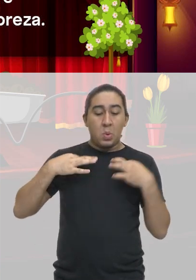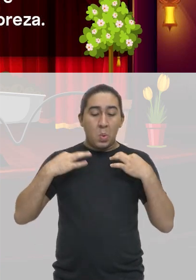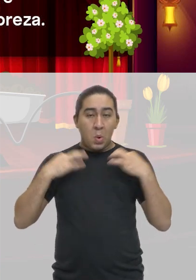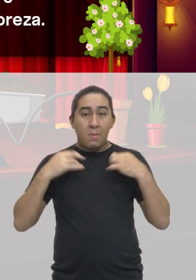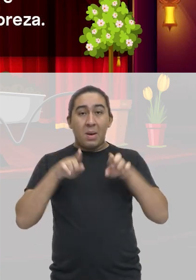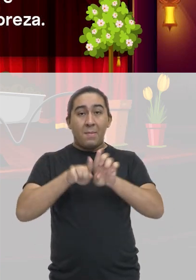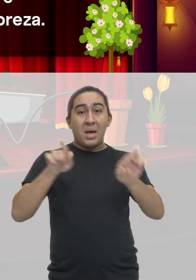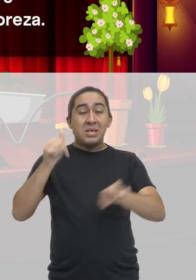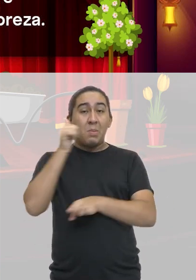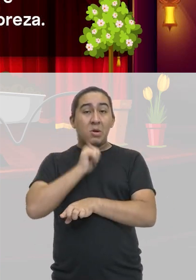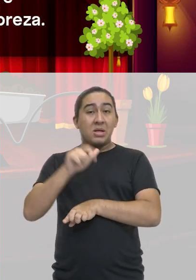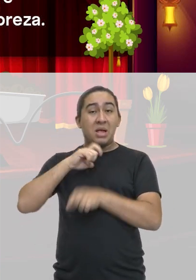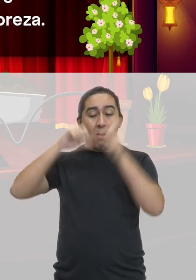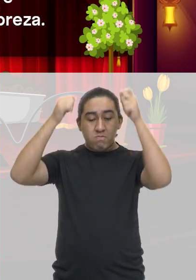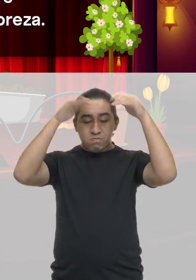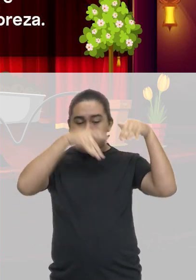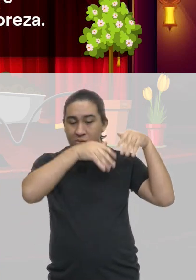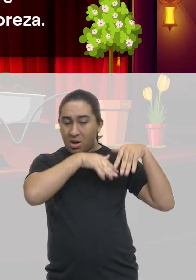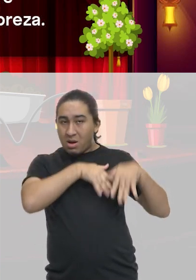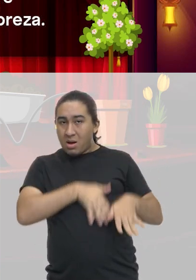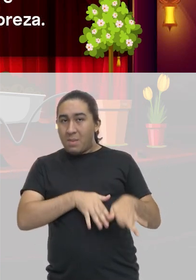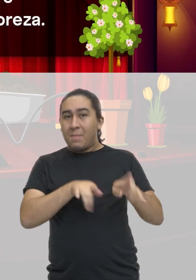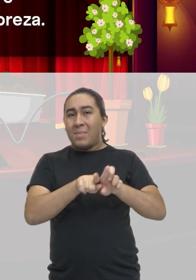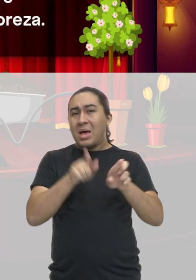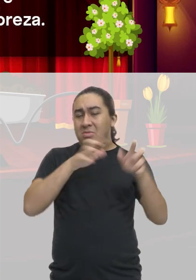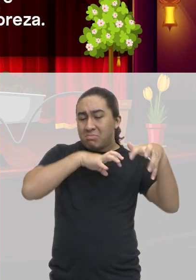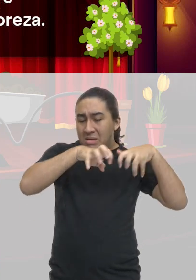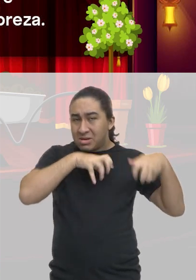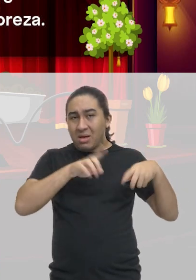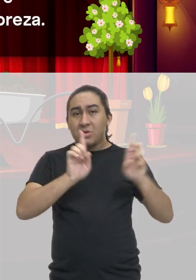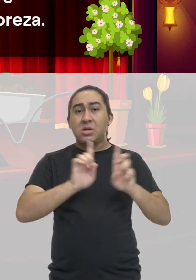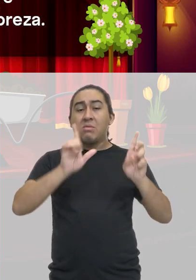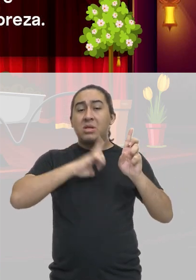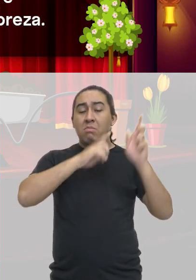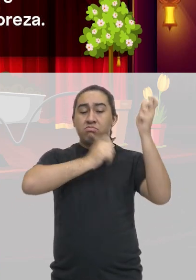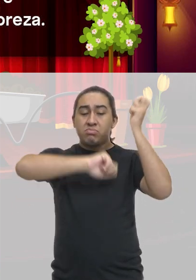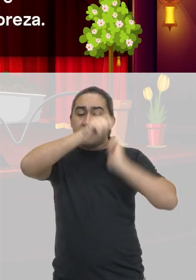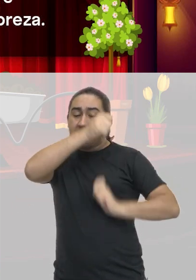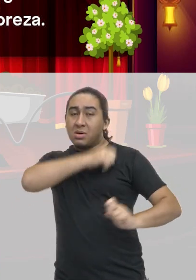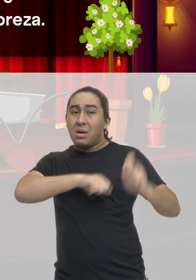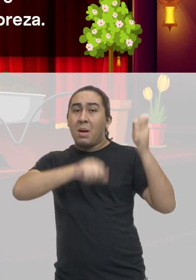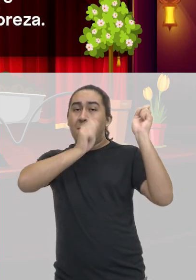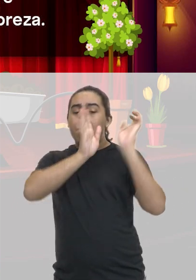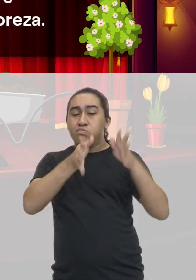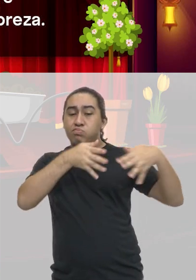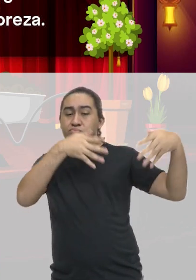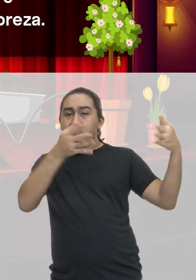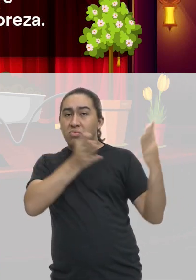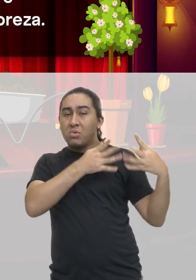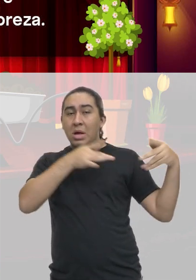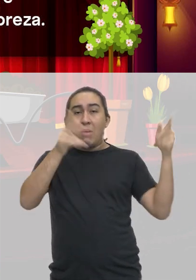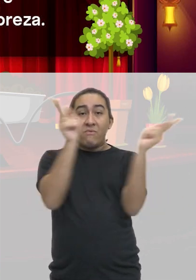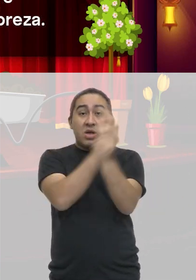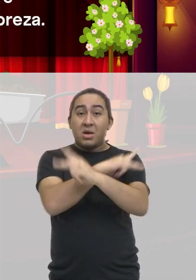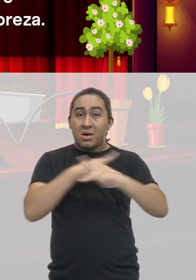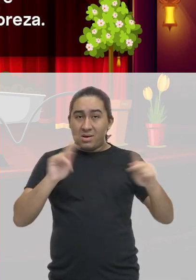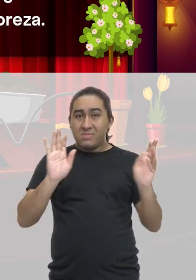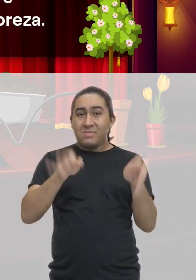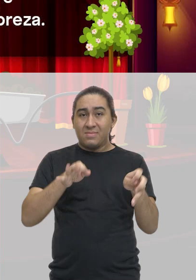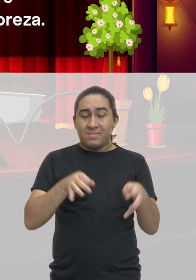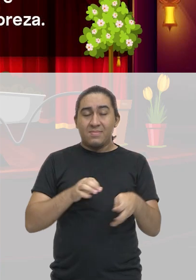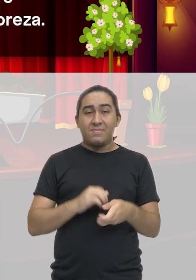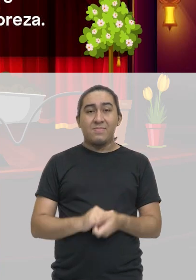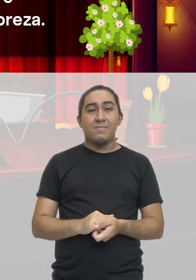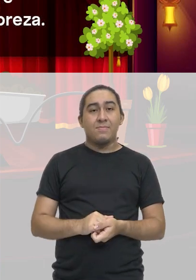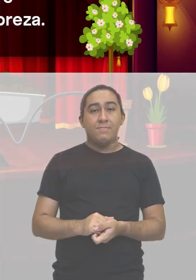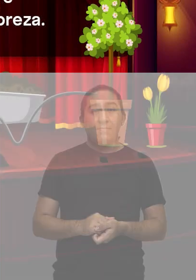tem um cabelo solto, mas não é um cabelo desarrumado, é um cabelo como se tivesse o vento batendo, não é verdade? Então tem toda